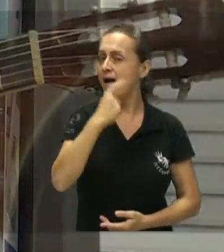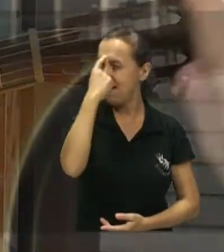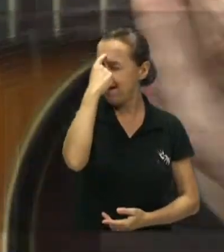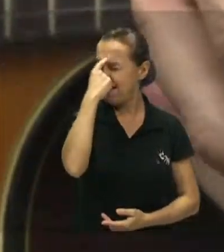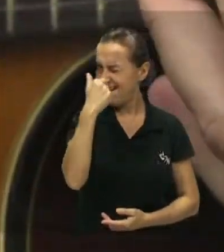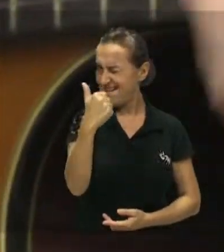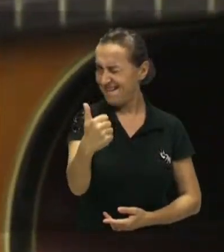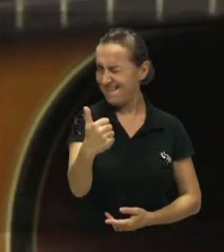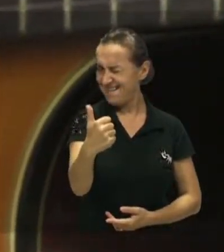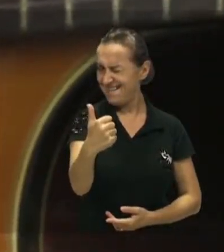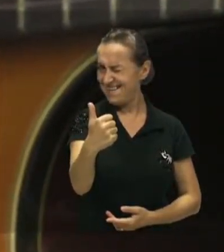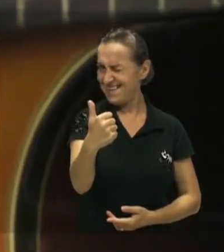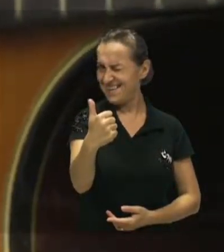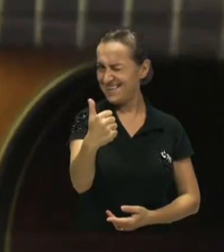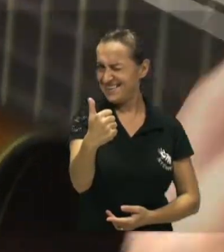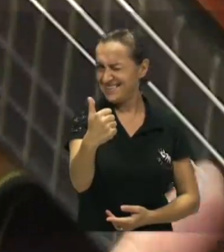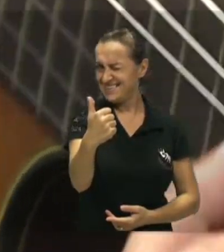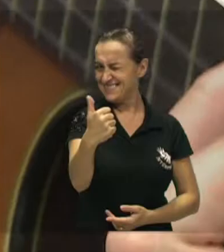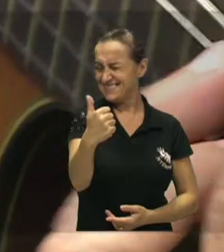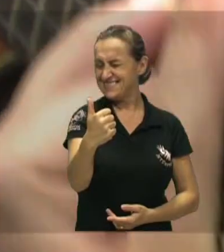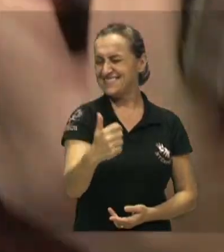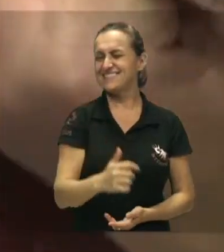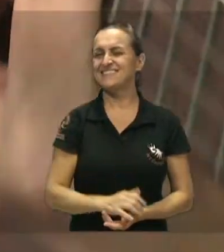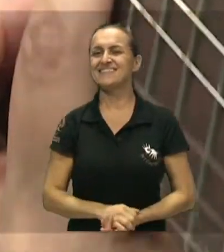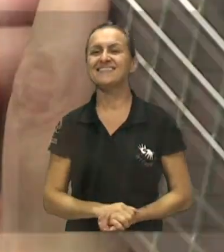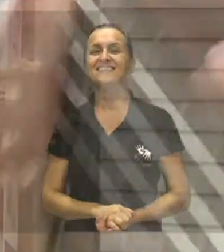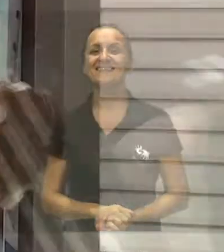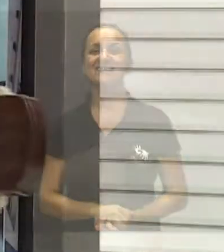cabeça e o meu pé tá direito.